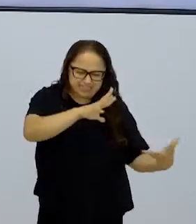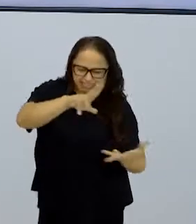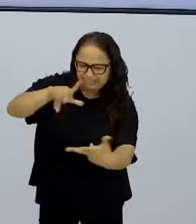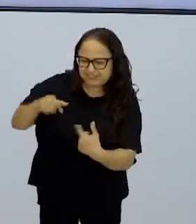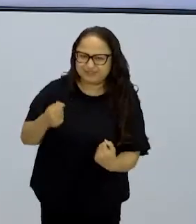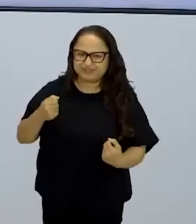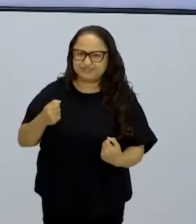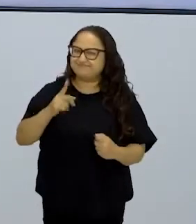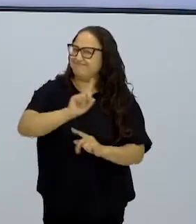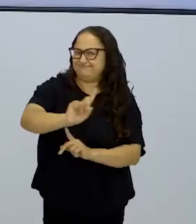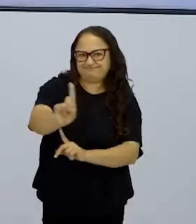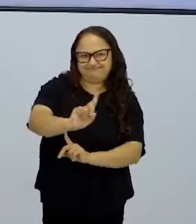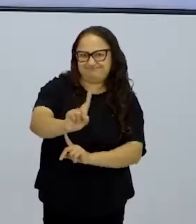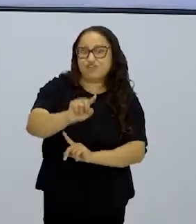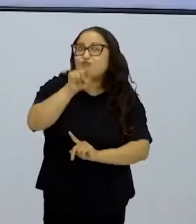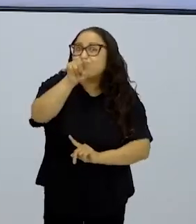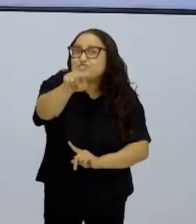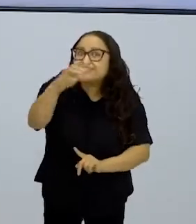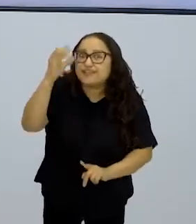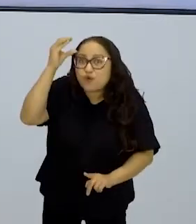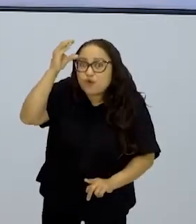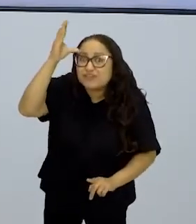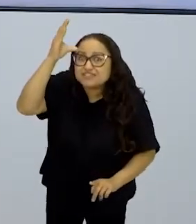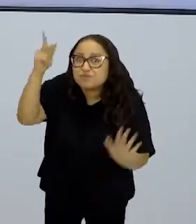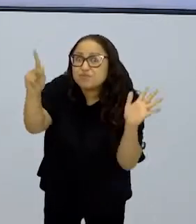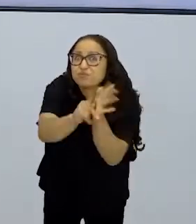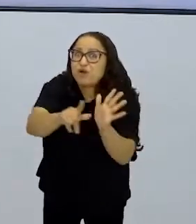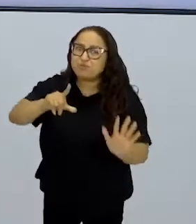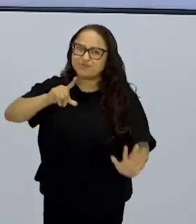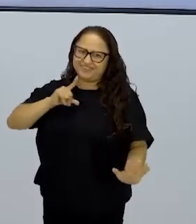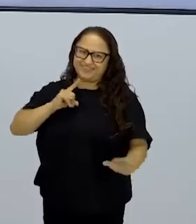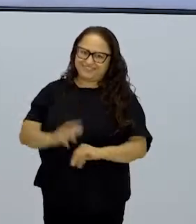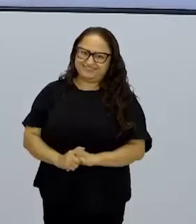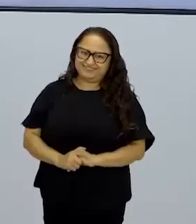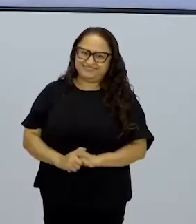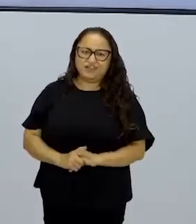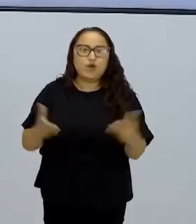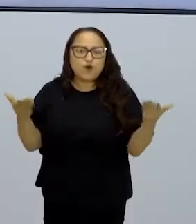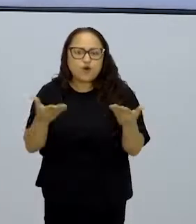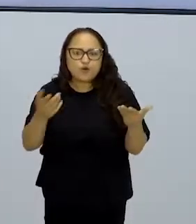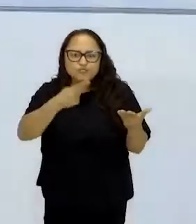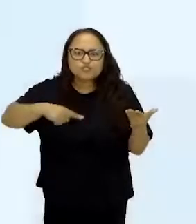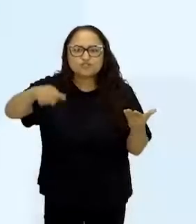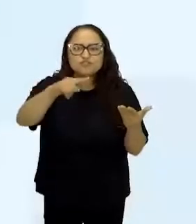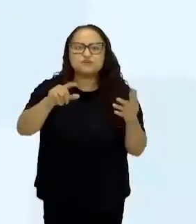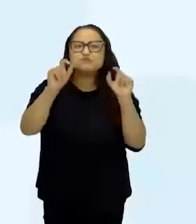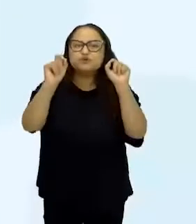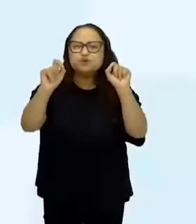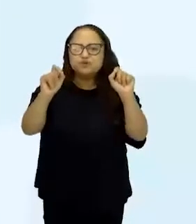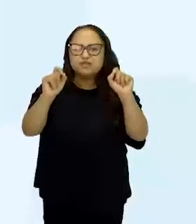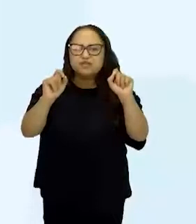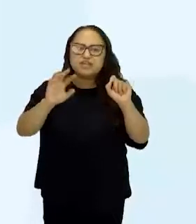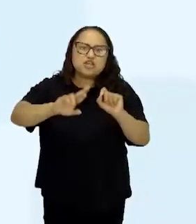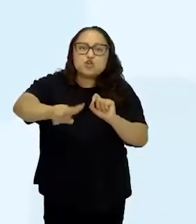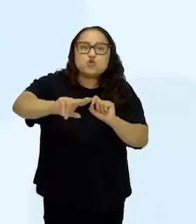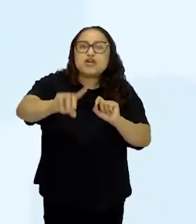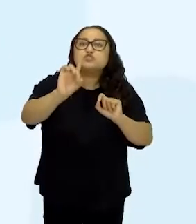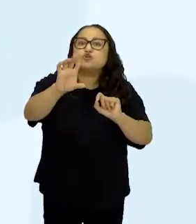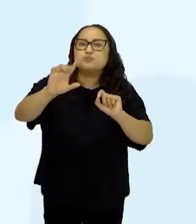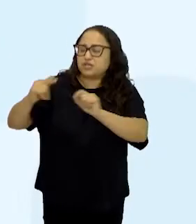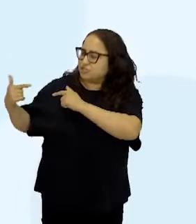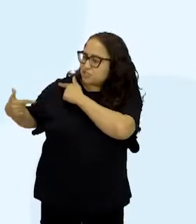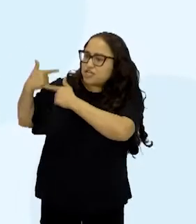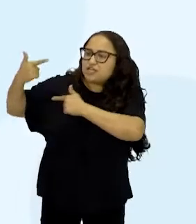seu conhecimento. Então, hoje a gente vai justamente, né, falar um pouco sobre essa questão, não falando exatamente sobre as